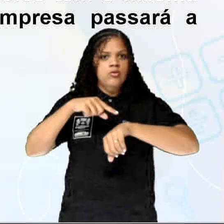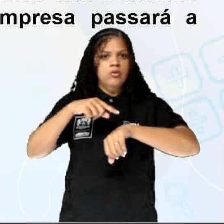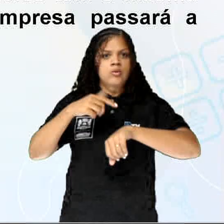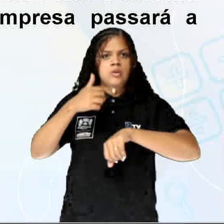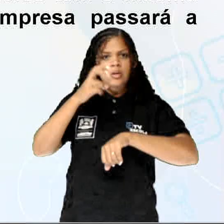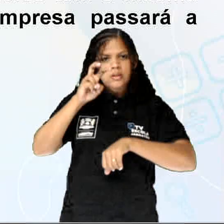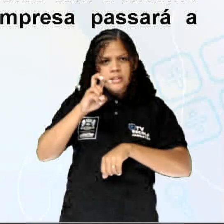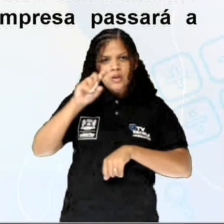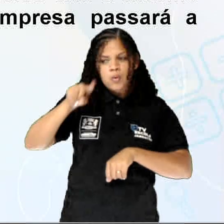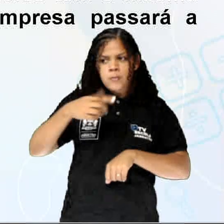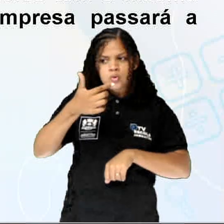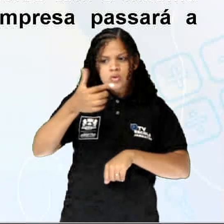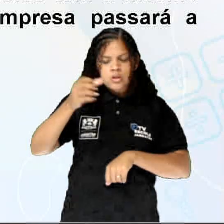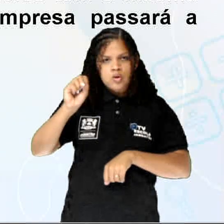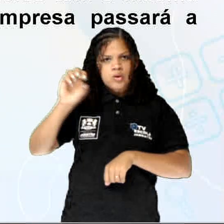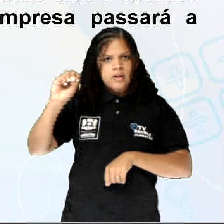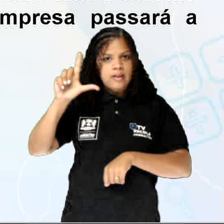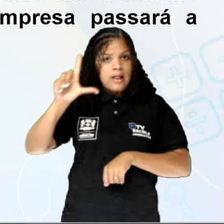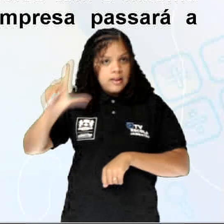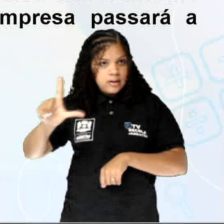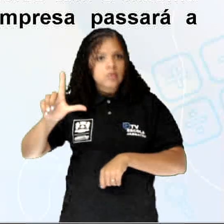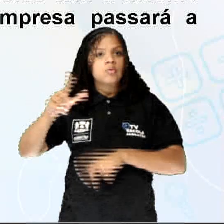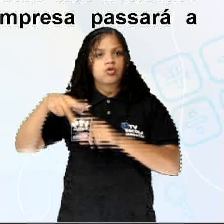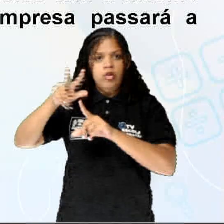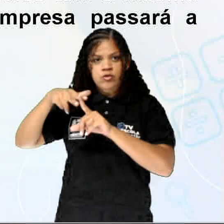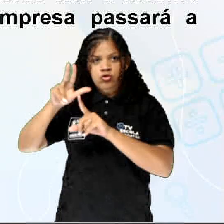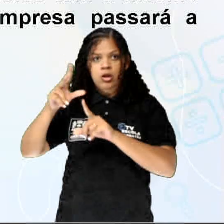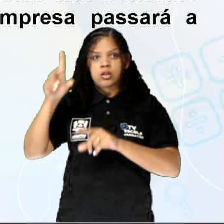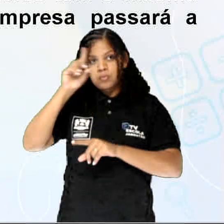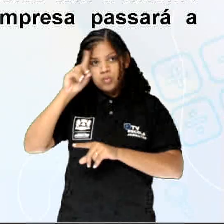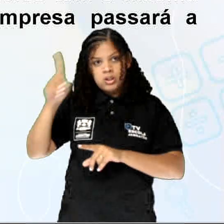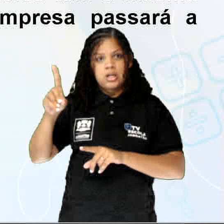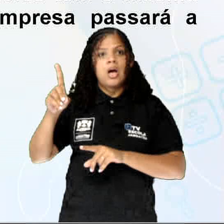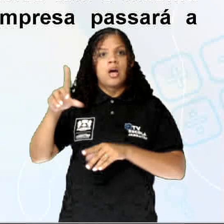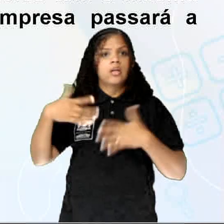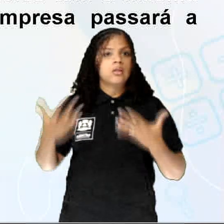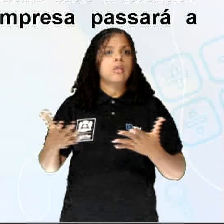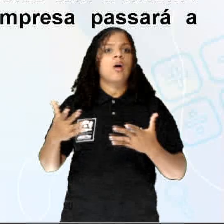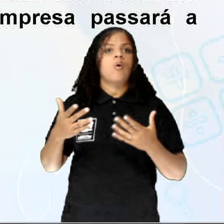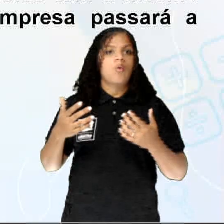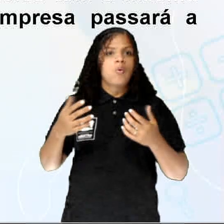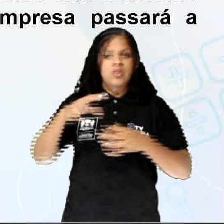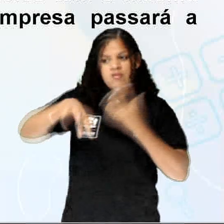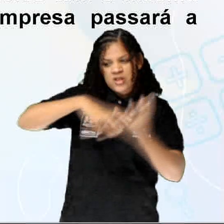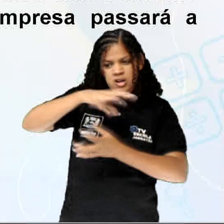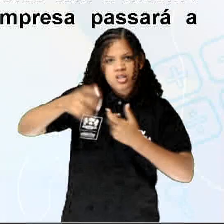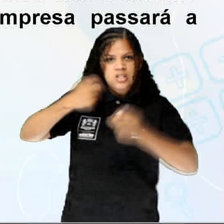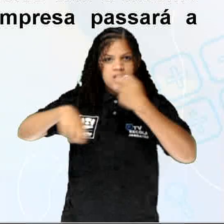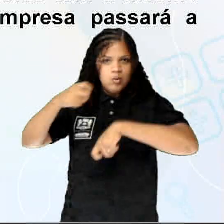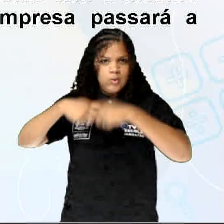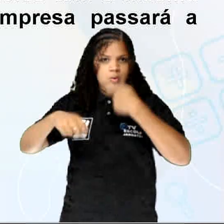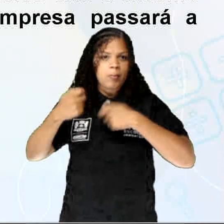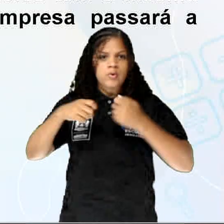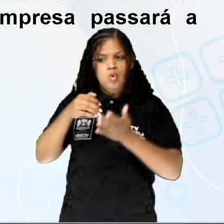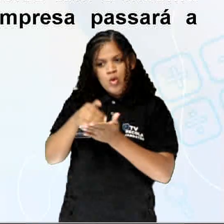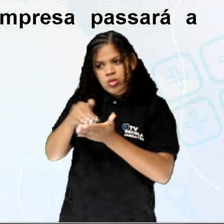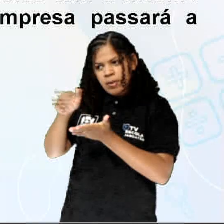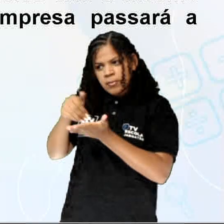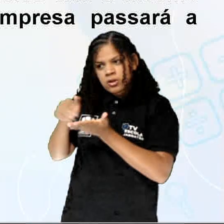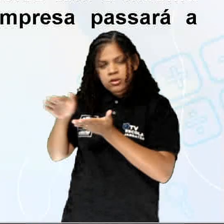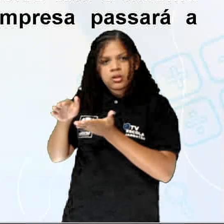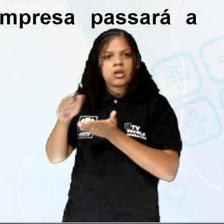ser 12.600 dividido por 20, e a gente encontra o valor de 630. Isso aí é o que vai ser pago por